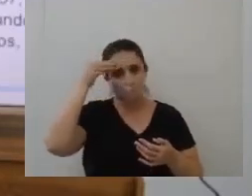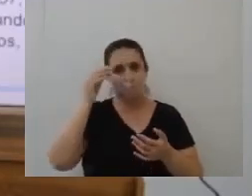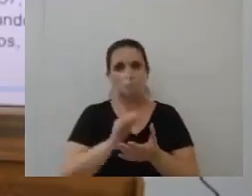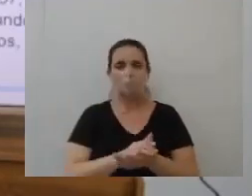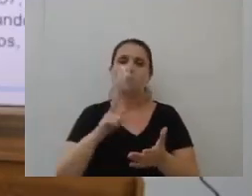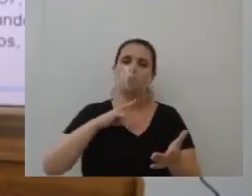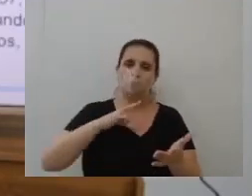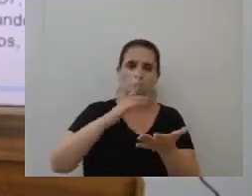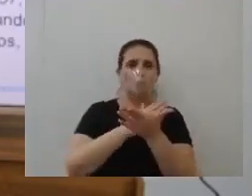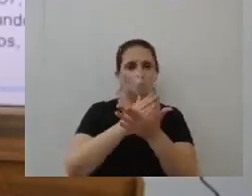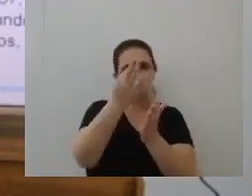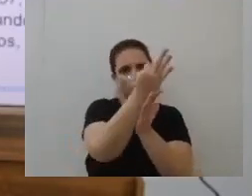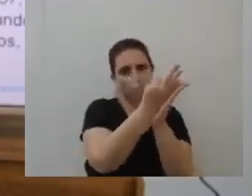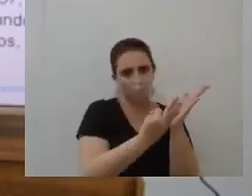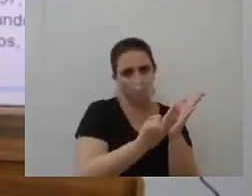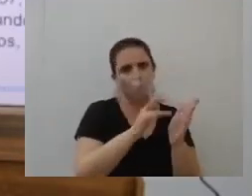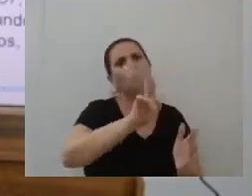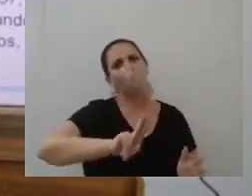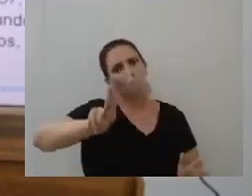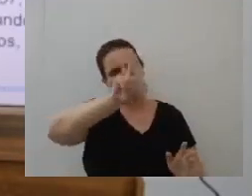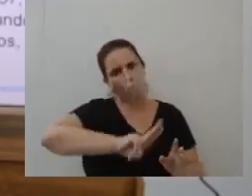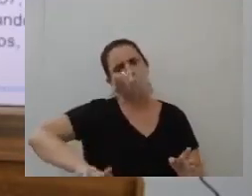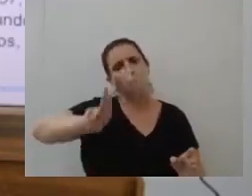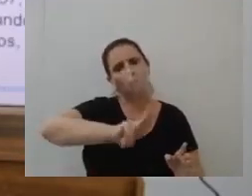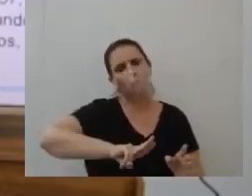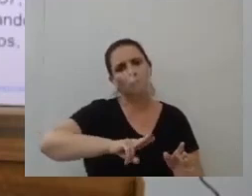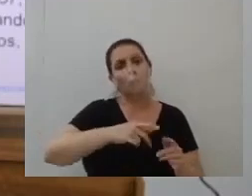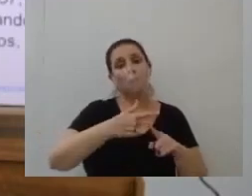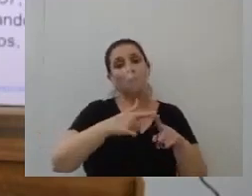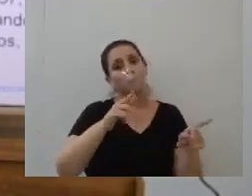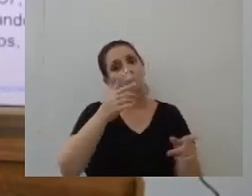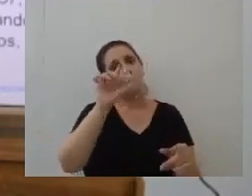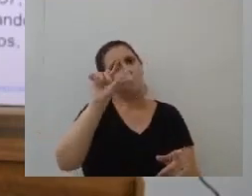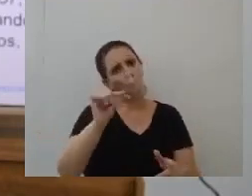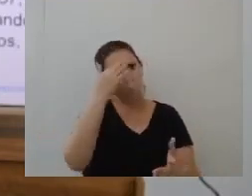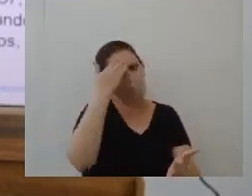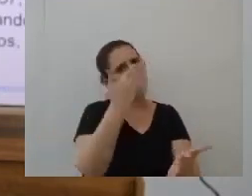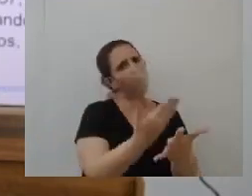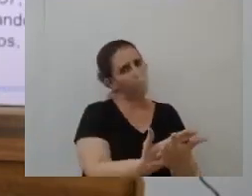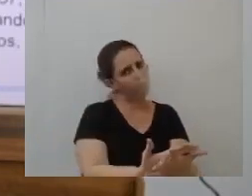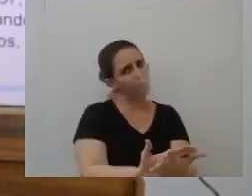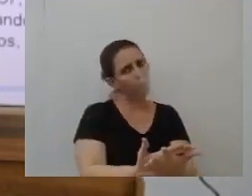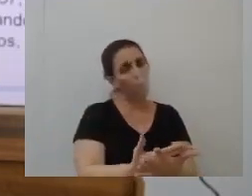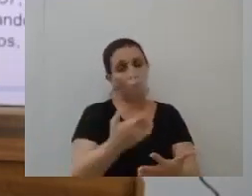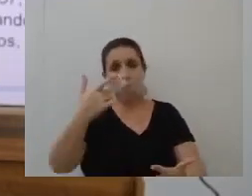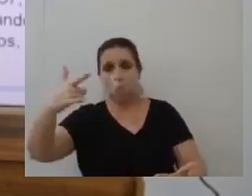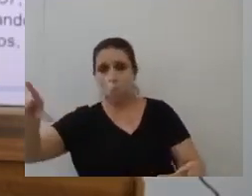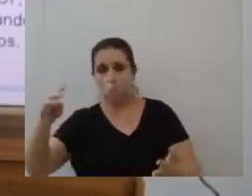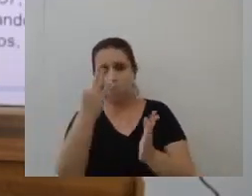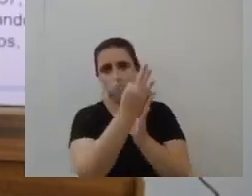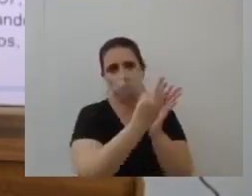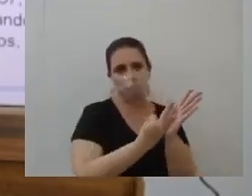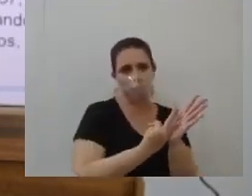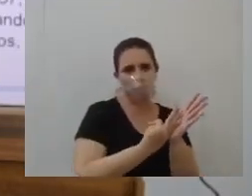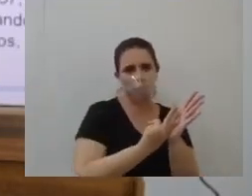alguns textos que são bastante úteis, mas merecem pouca credibilidade. Outros textos não têm nem credibilidade